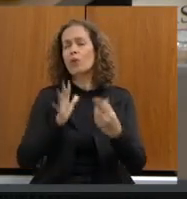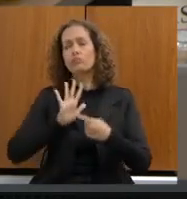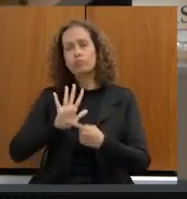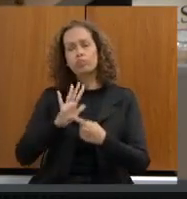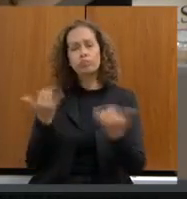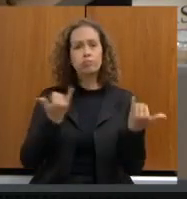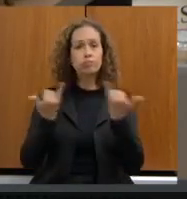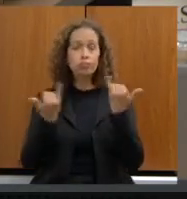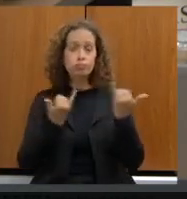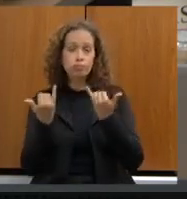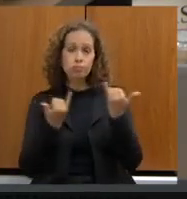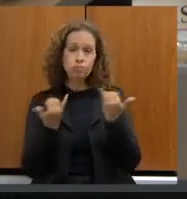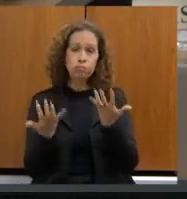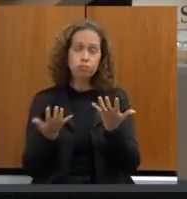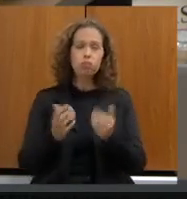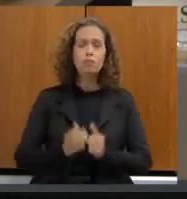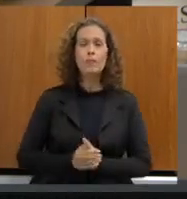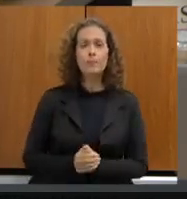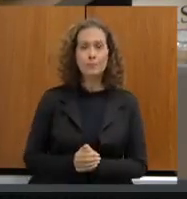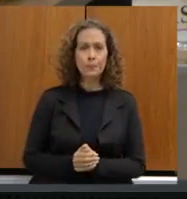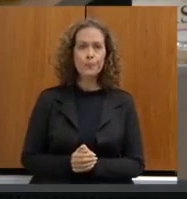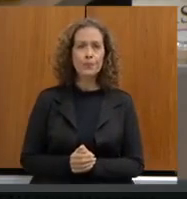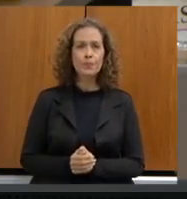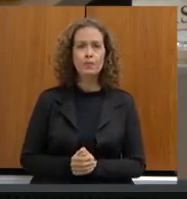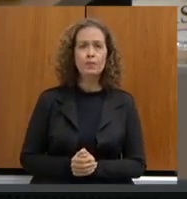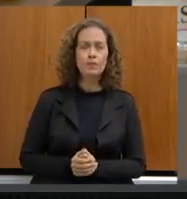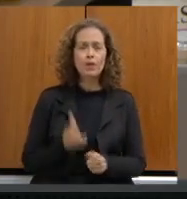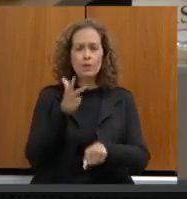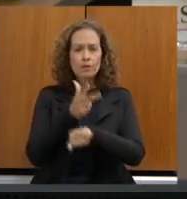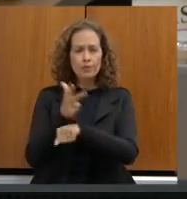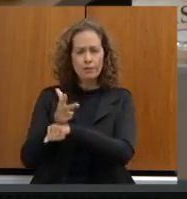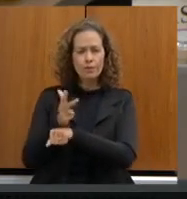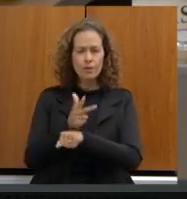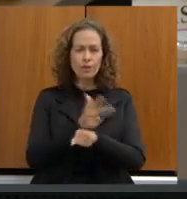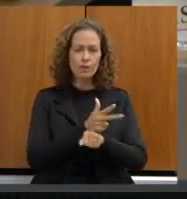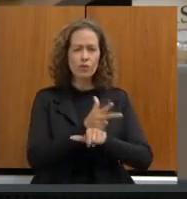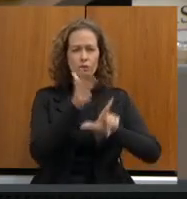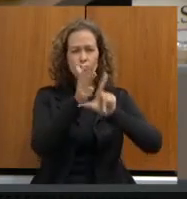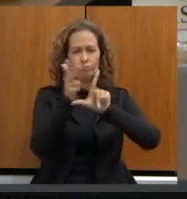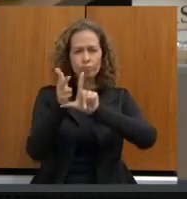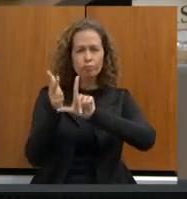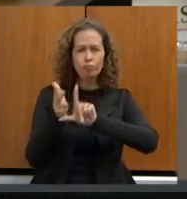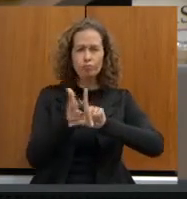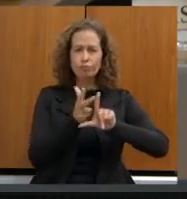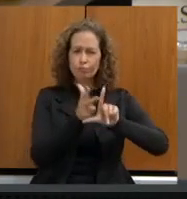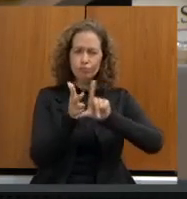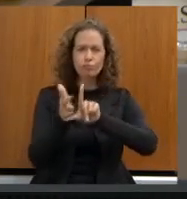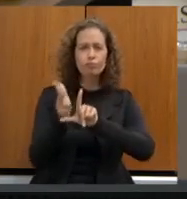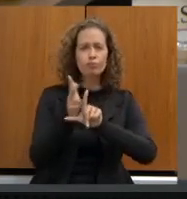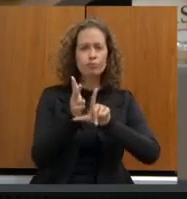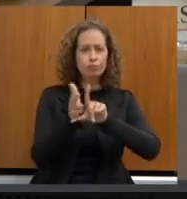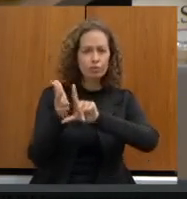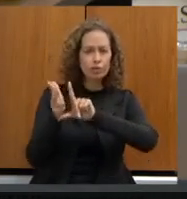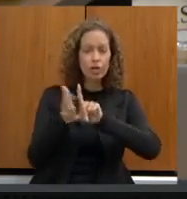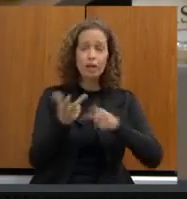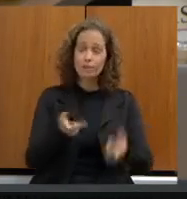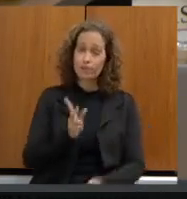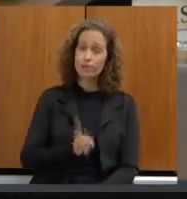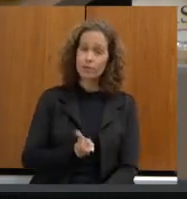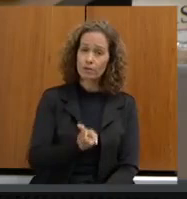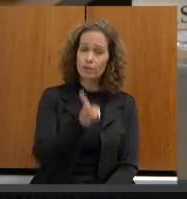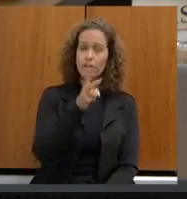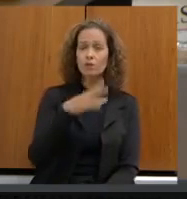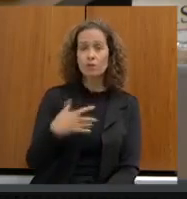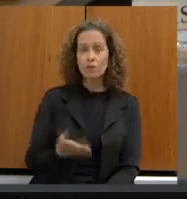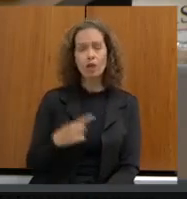vídeo tela de tela né dê um like isso vai continuar